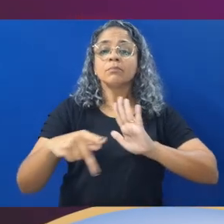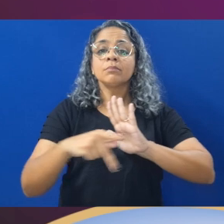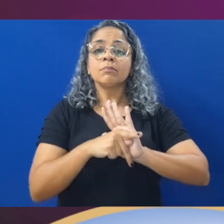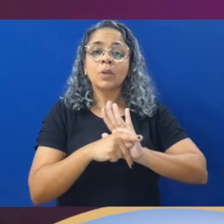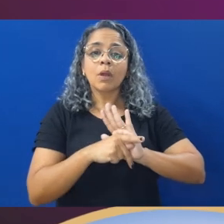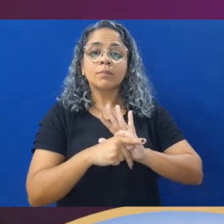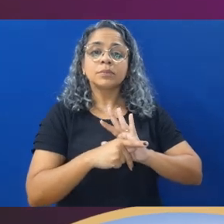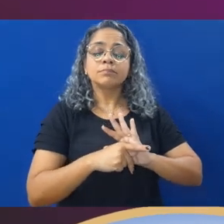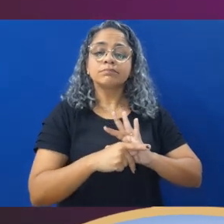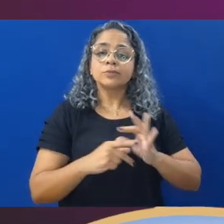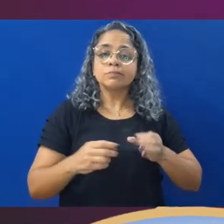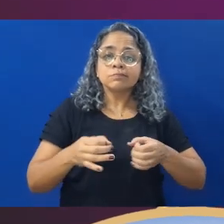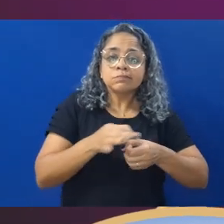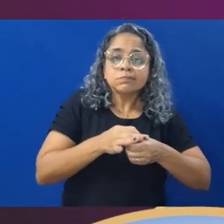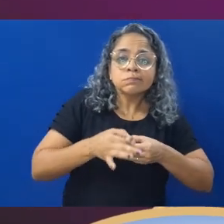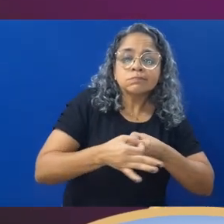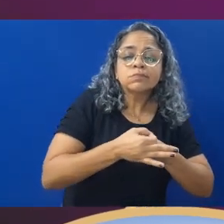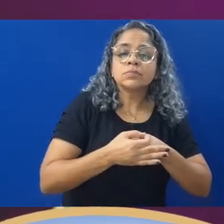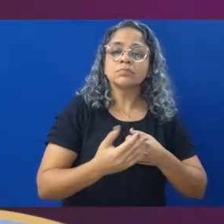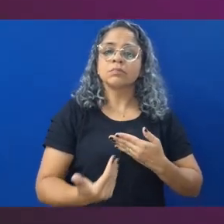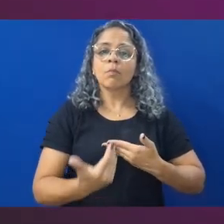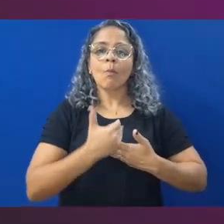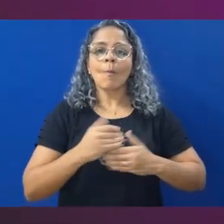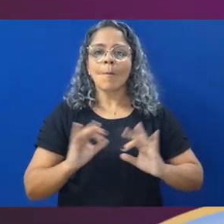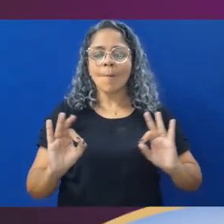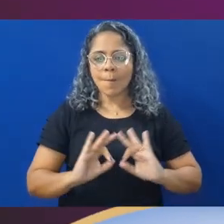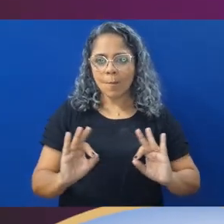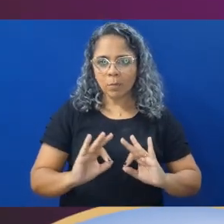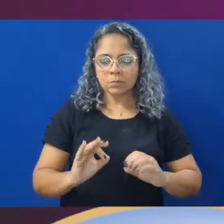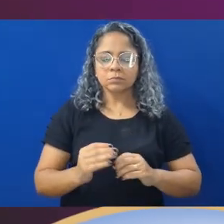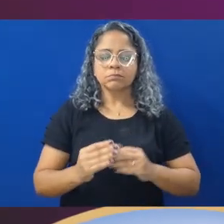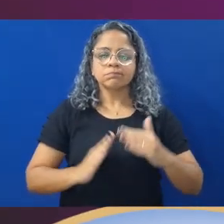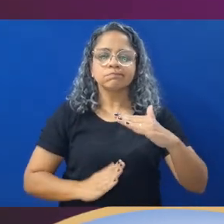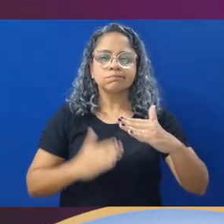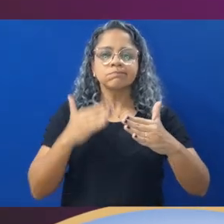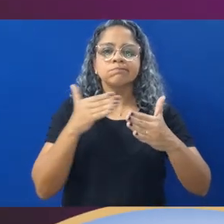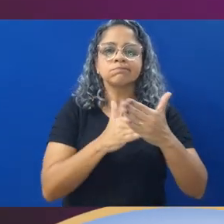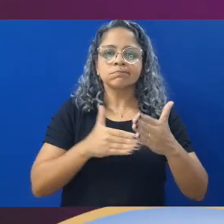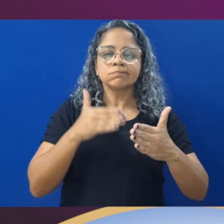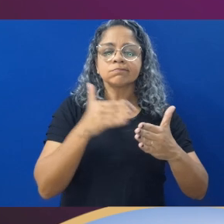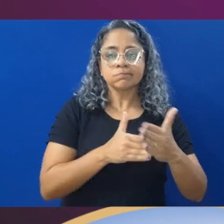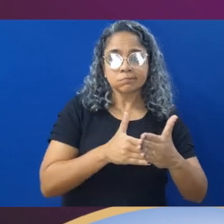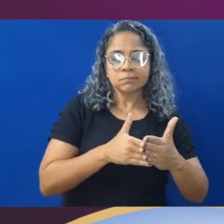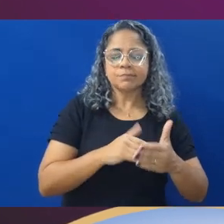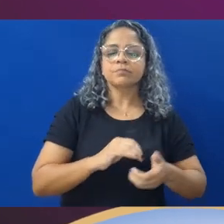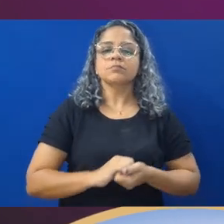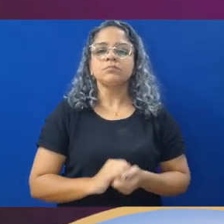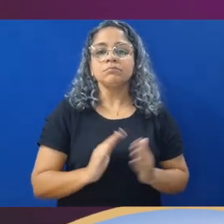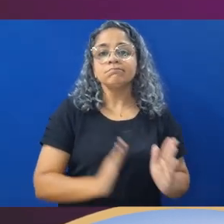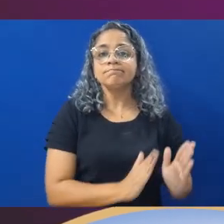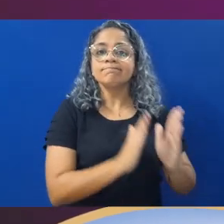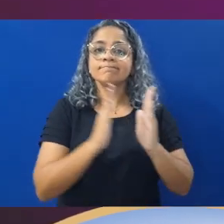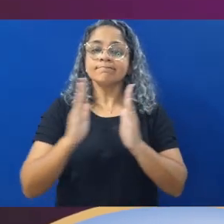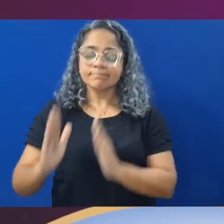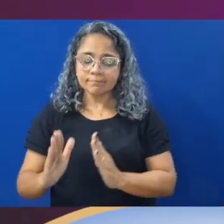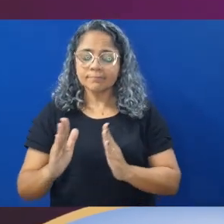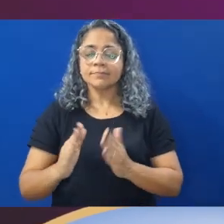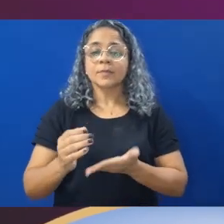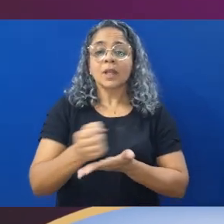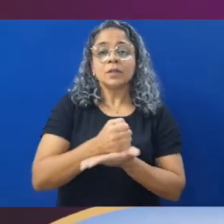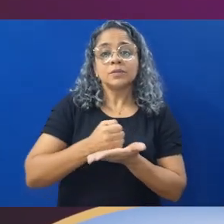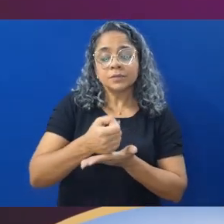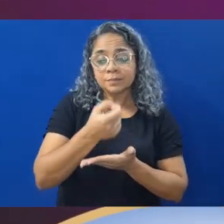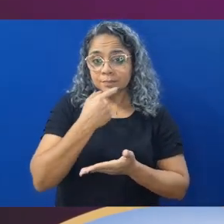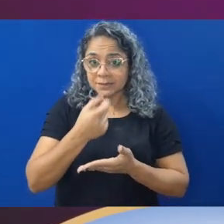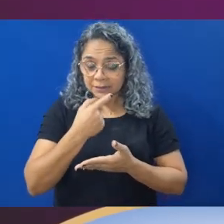impedem a ligação dos vírus aos correceptores. Uma subcategoria, Os inibidores de fusão impedem a fusão